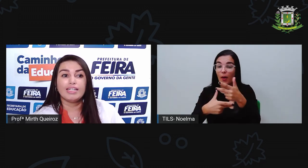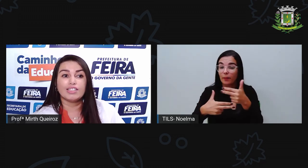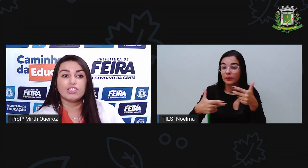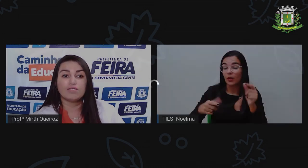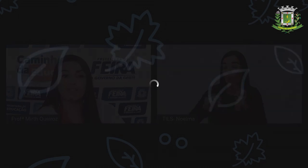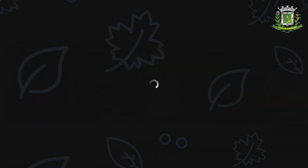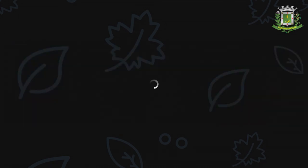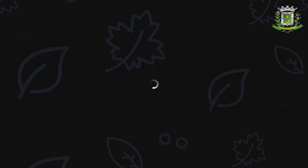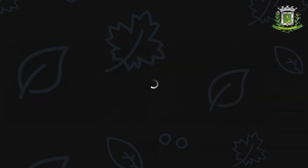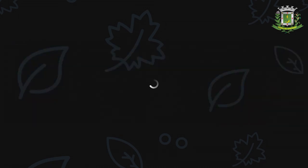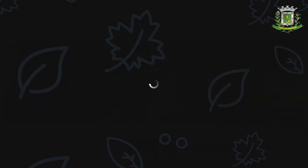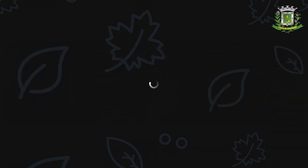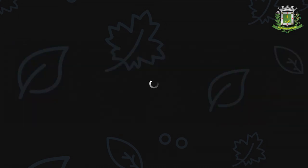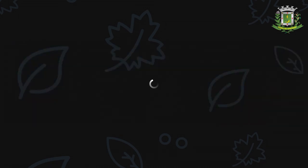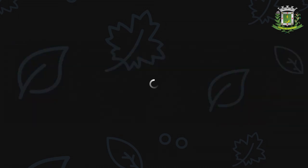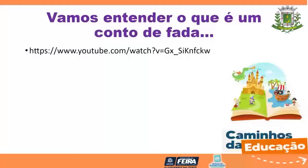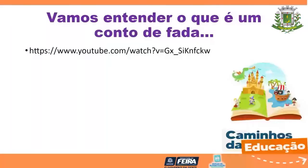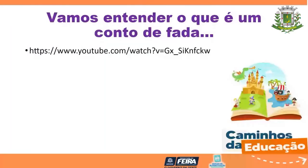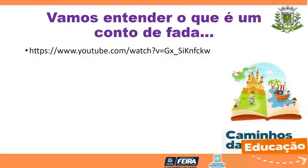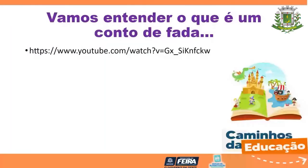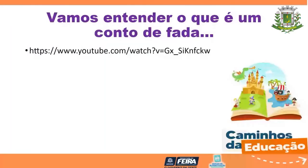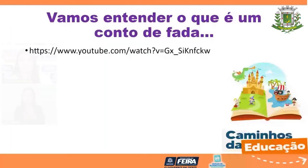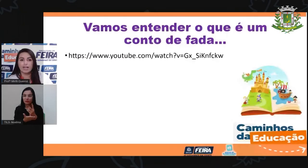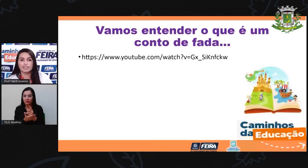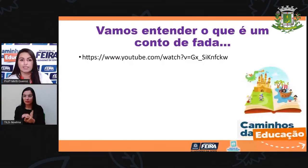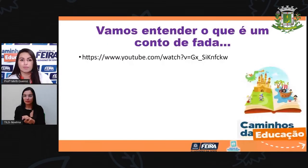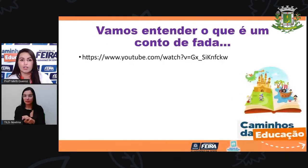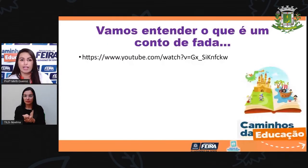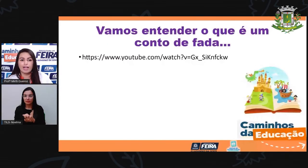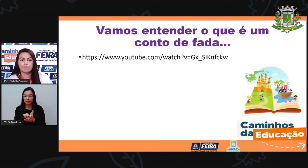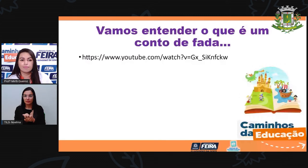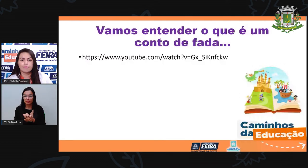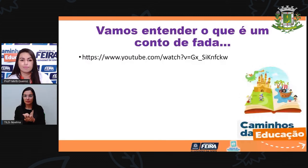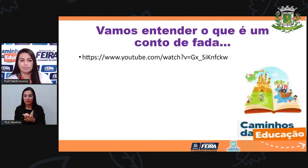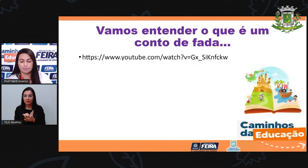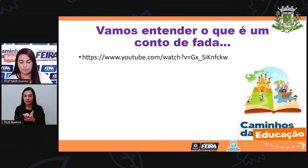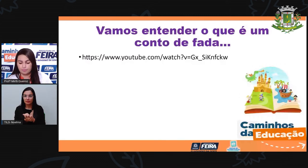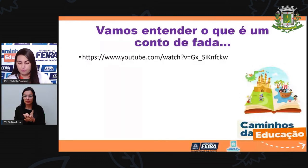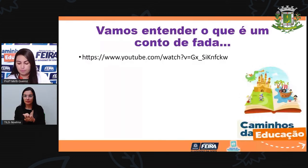né? E a gente vai dar continuidade aqui com os slides. Bora lá!